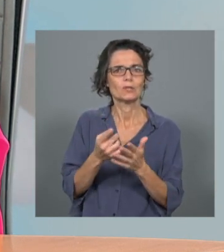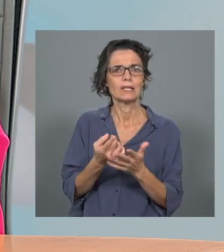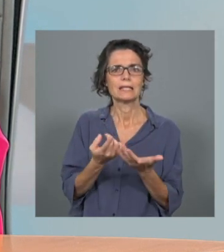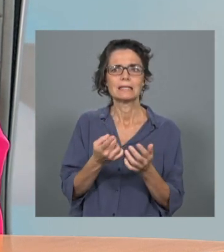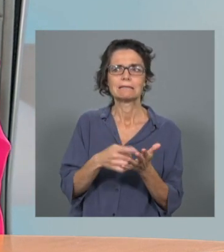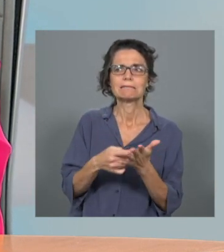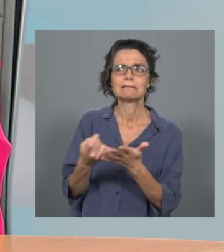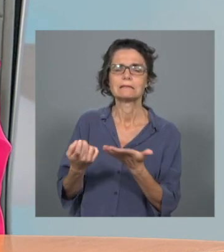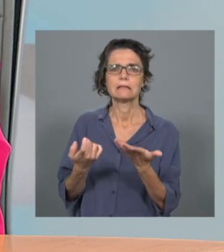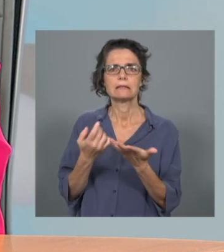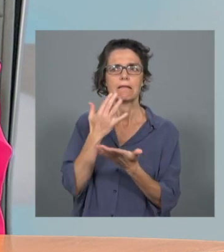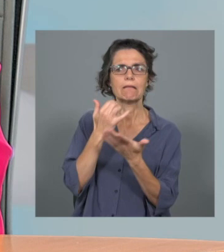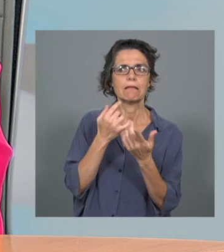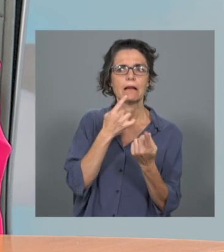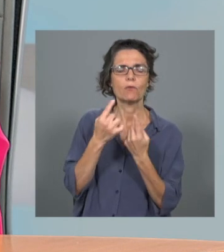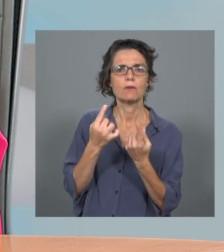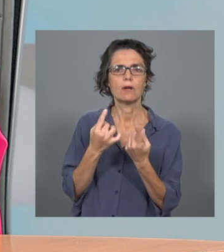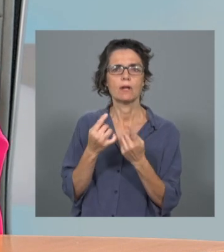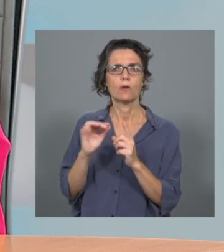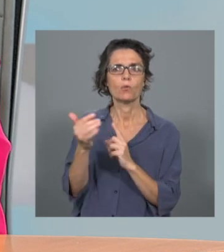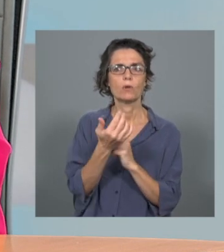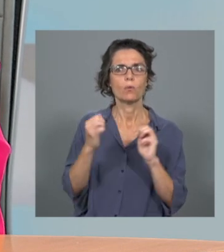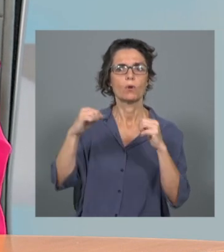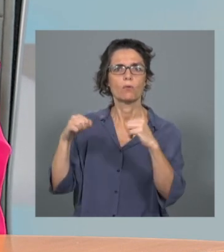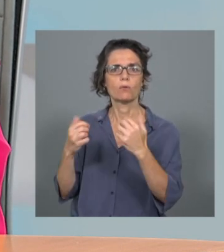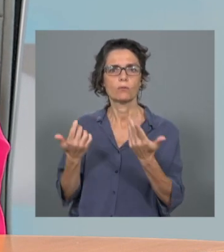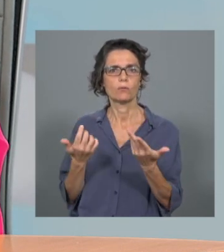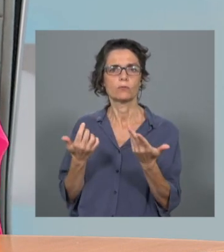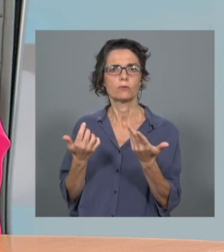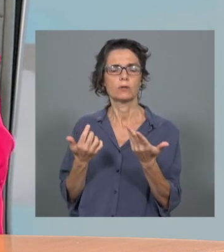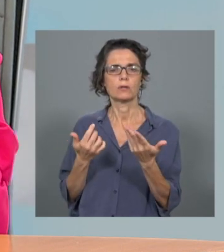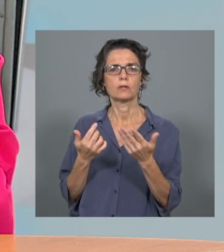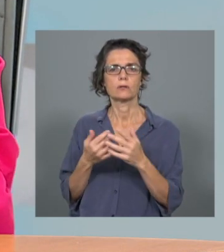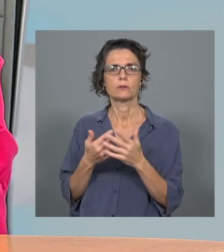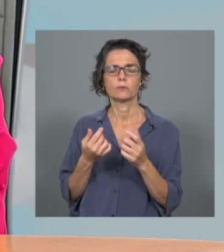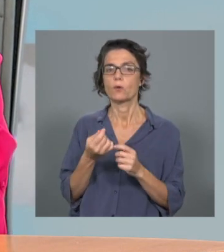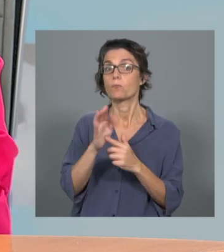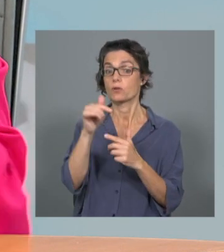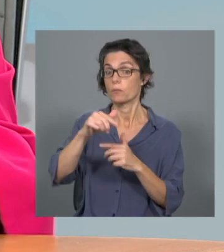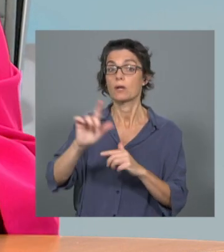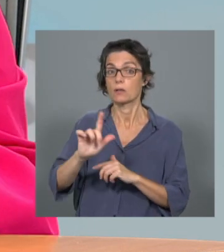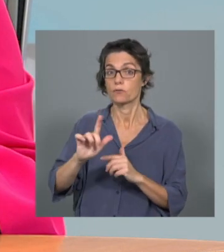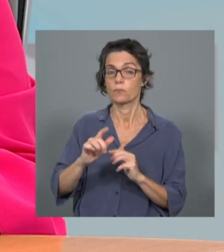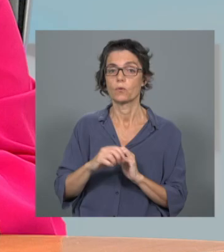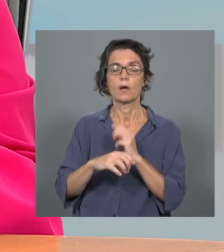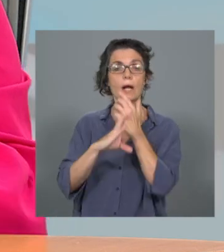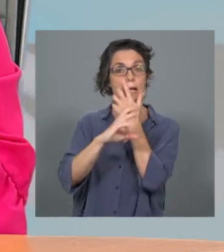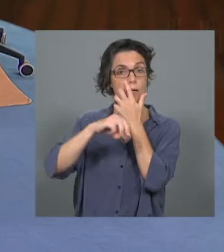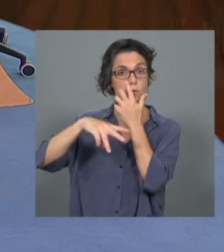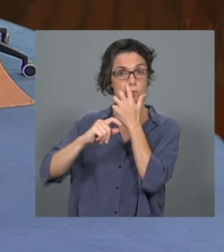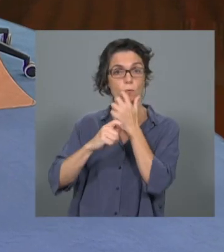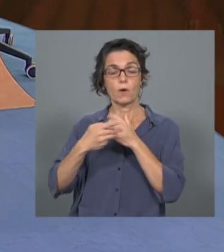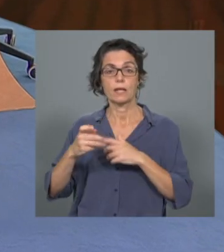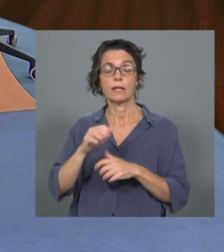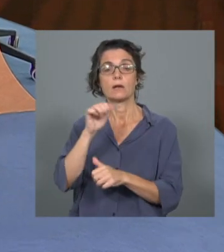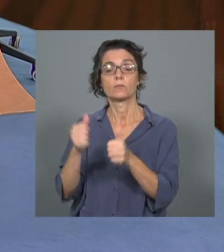estabelecimento de diálogo e de consenso. Para termos uma ideia, em Lisboa, Carlos Moedas ficou com 7 vereadores,